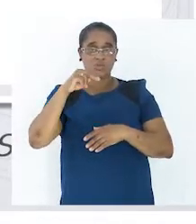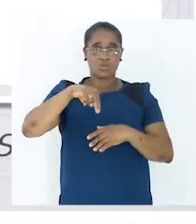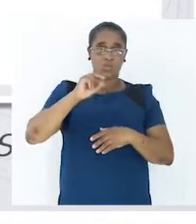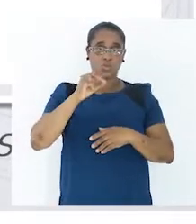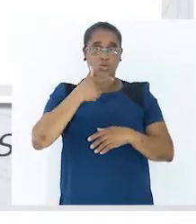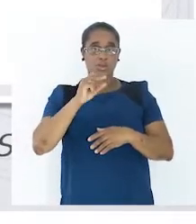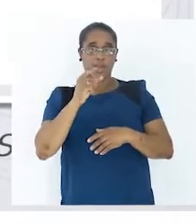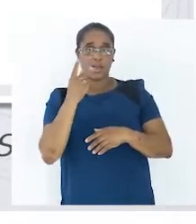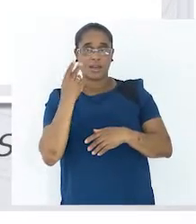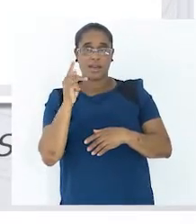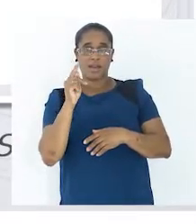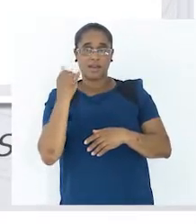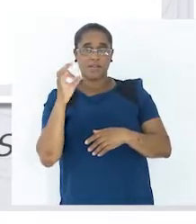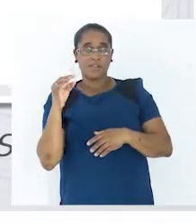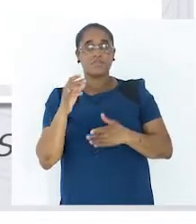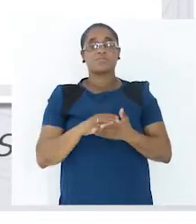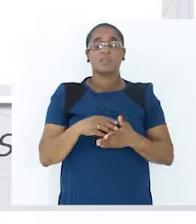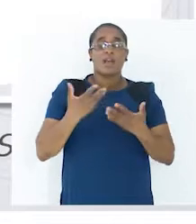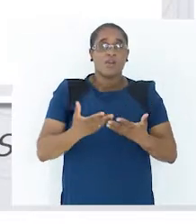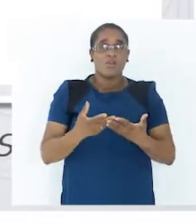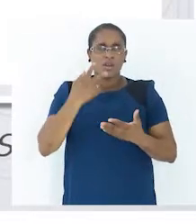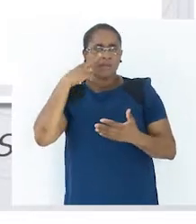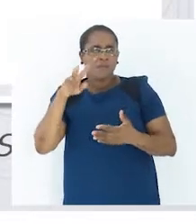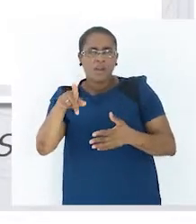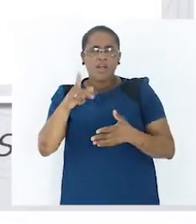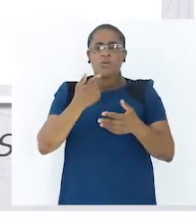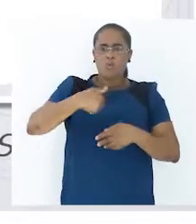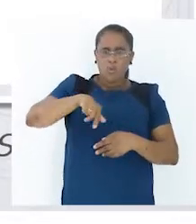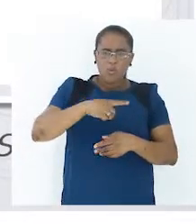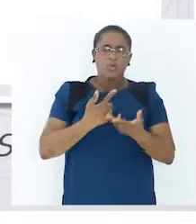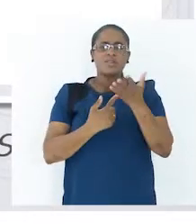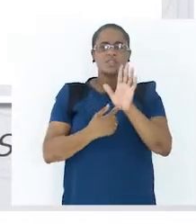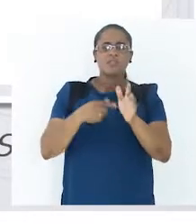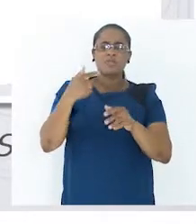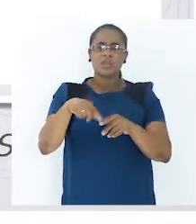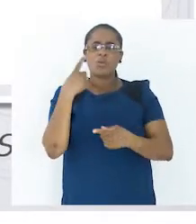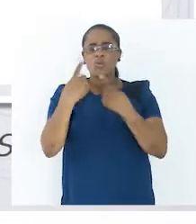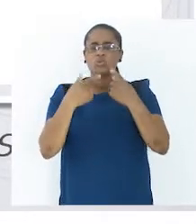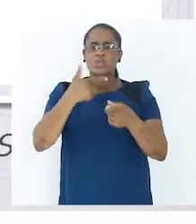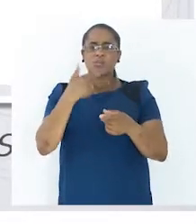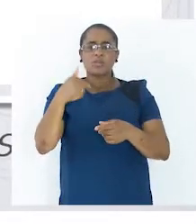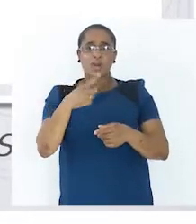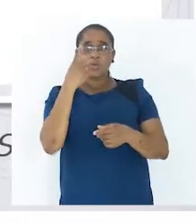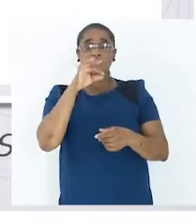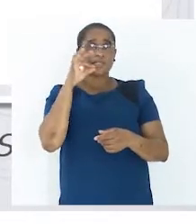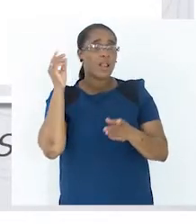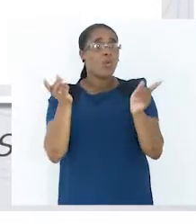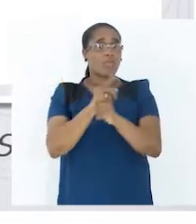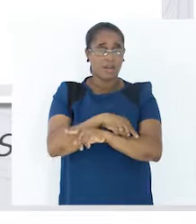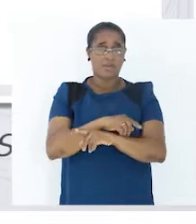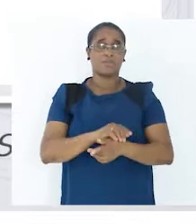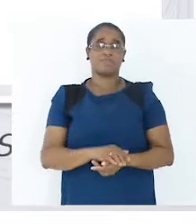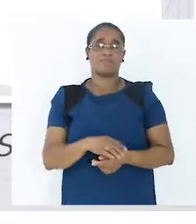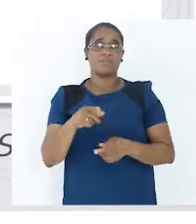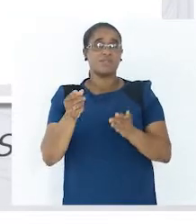binômio, em que agora reparem que o nosso exemplo tem, um dos termos tem um sinal contrário, um